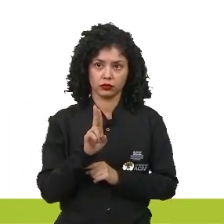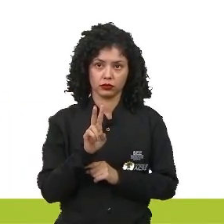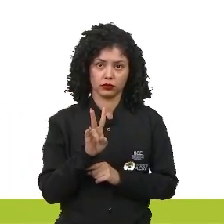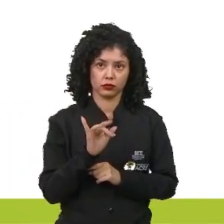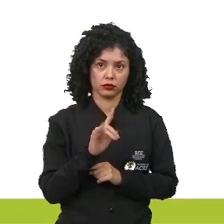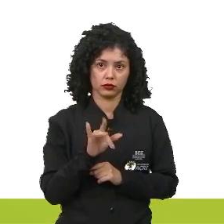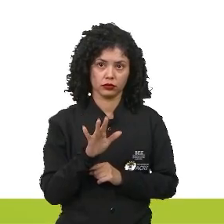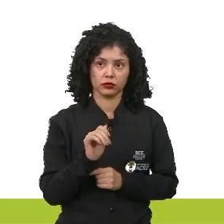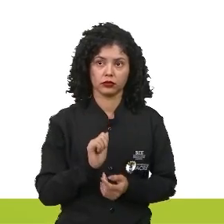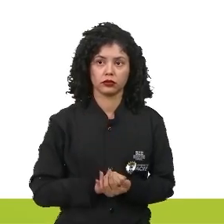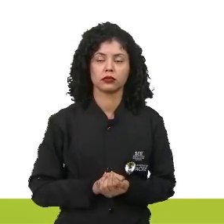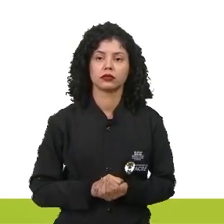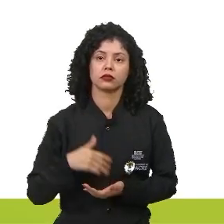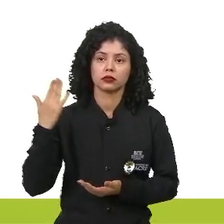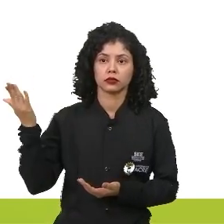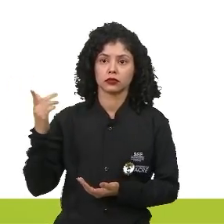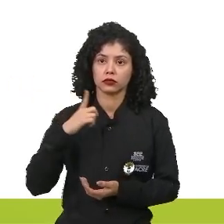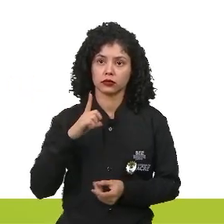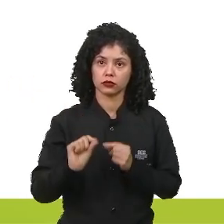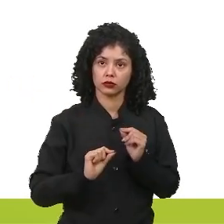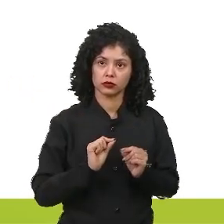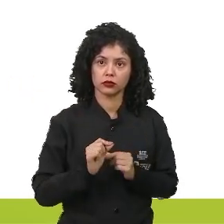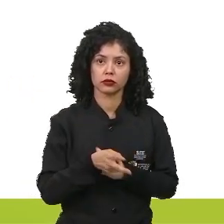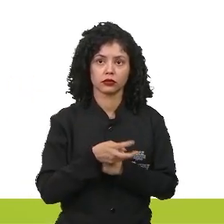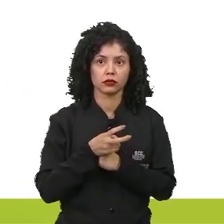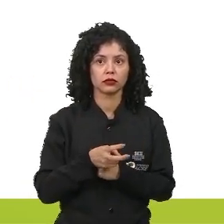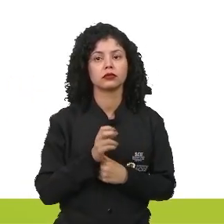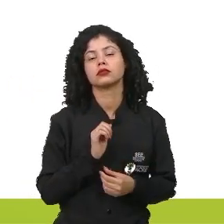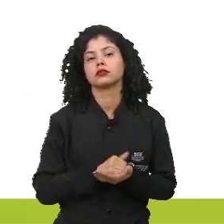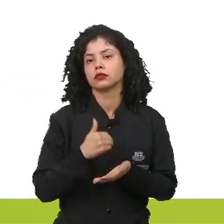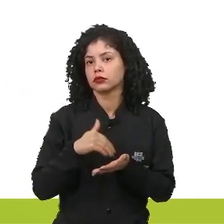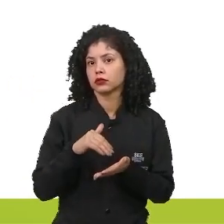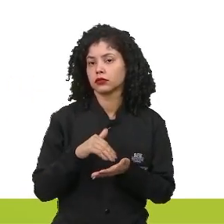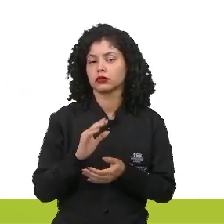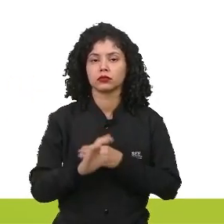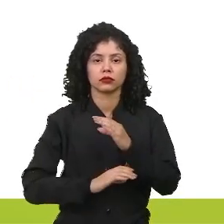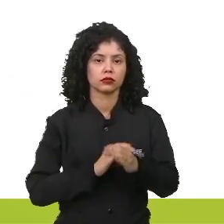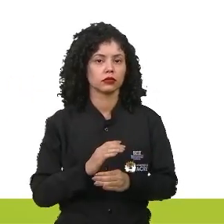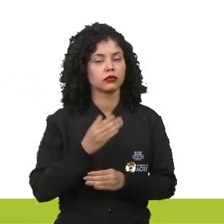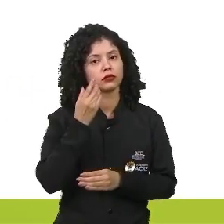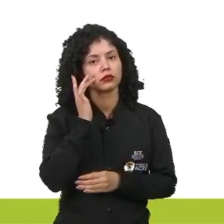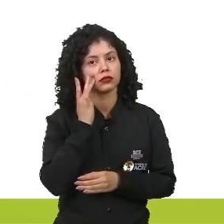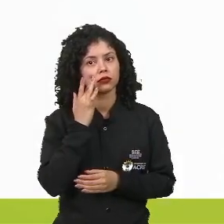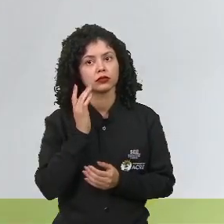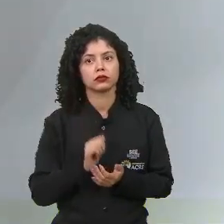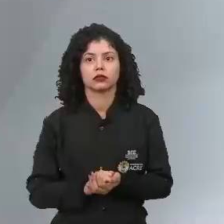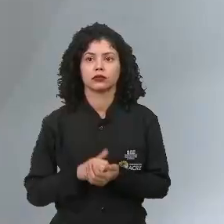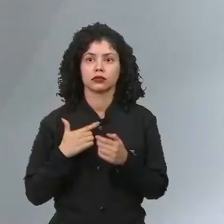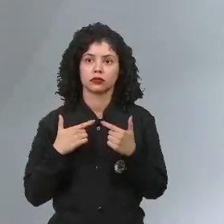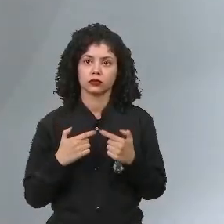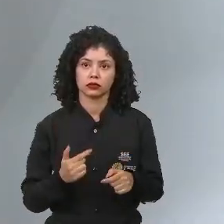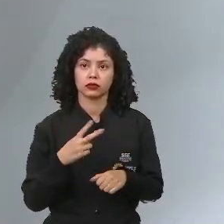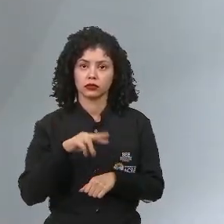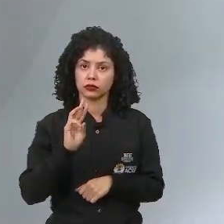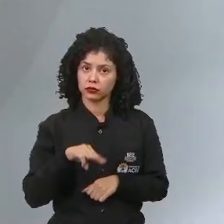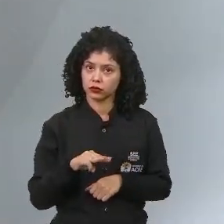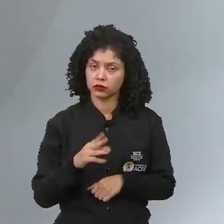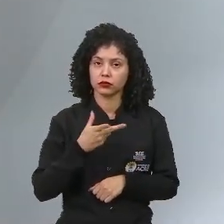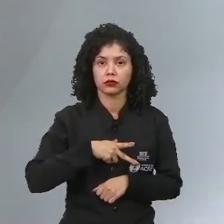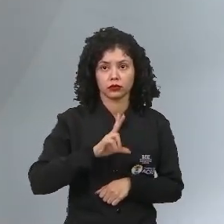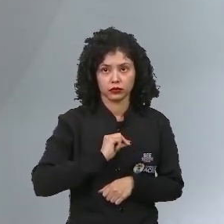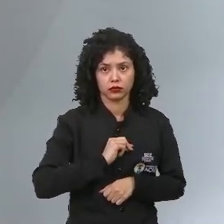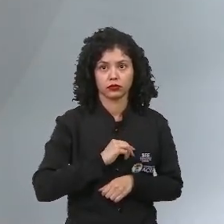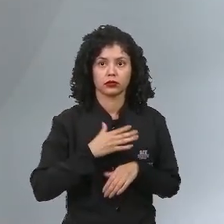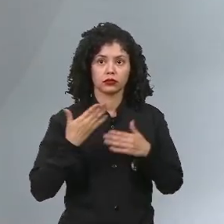Brasil. Aí a gente tem a exploração da administração do ouro. Lembrando que na Guerra dos Emboabas, quem venceu foram os